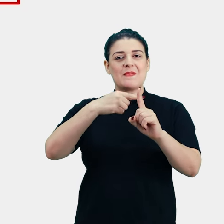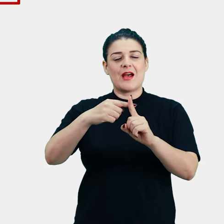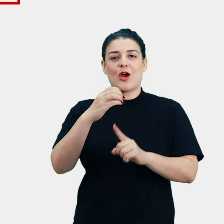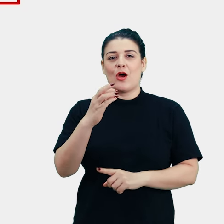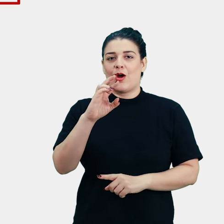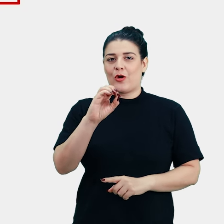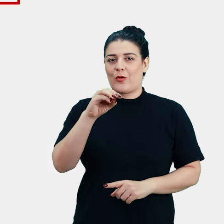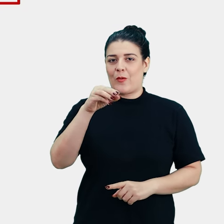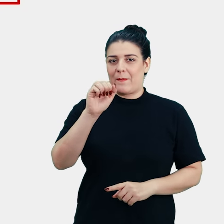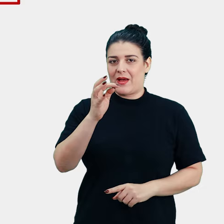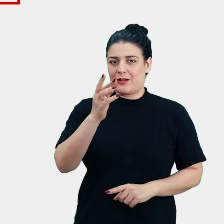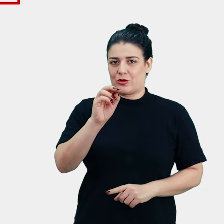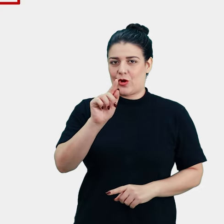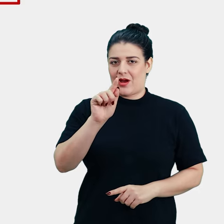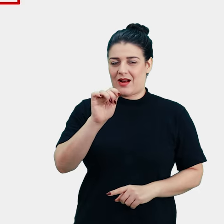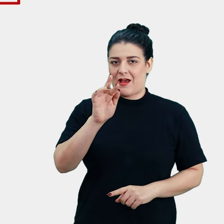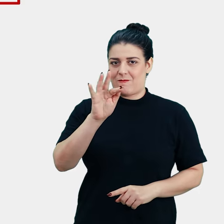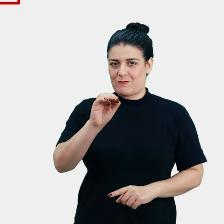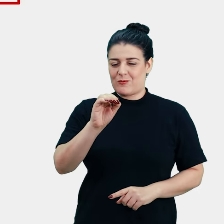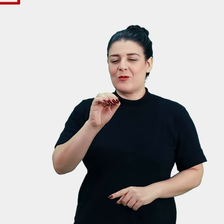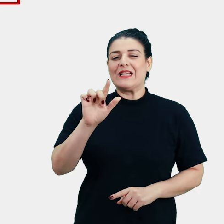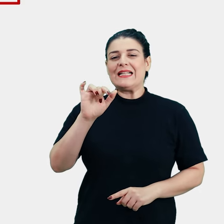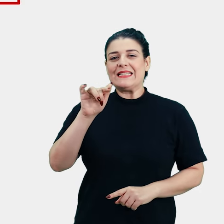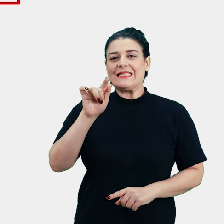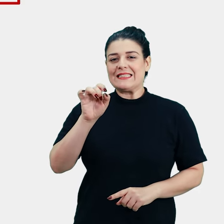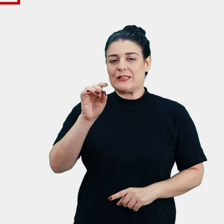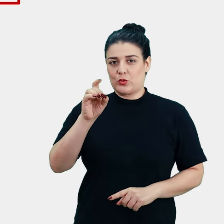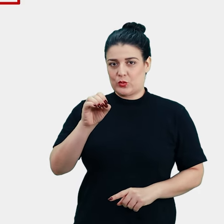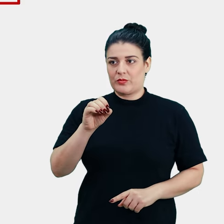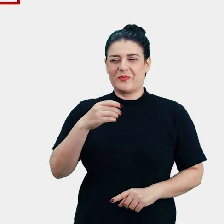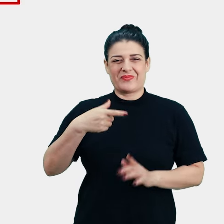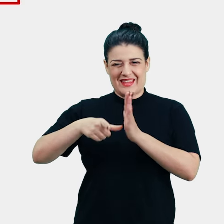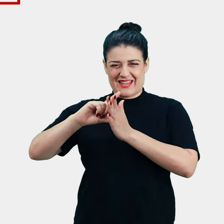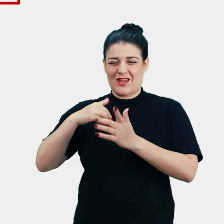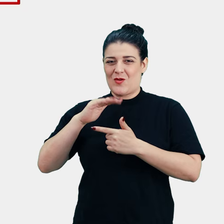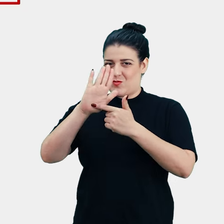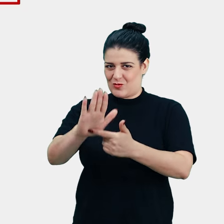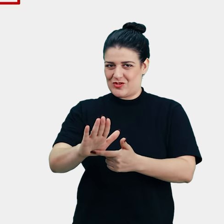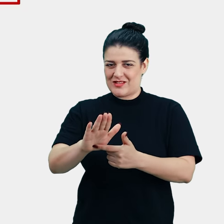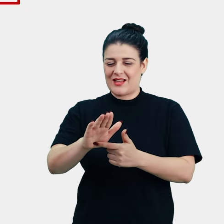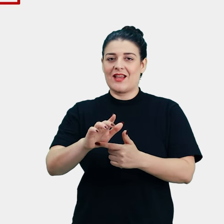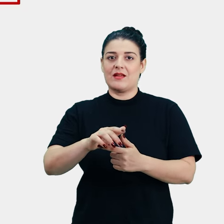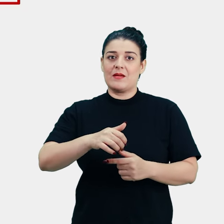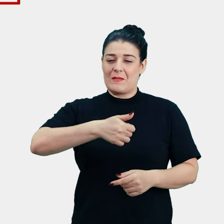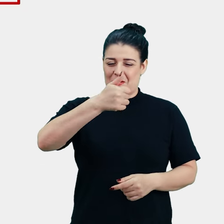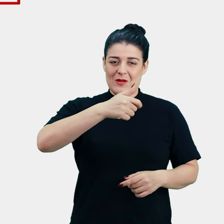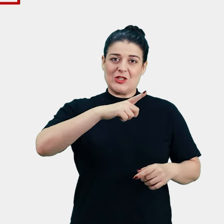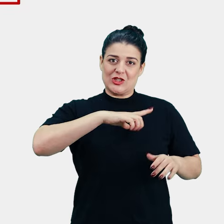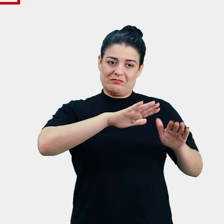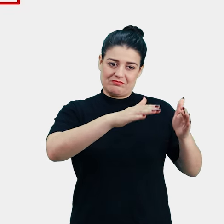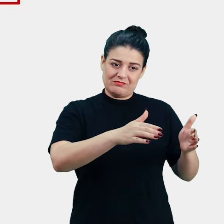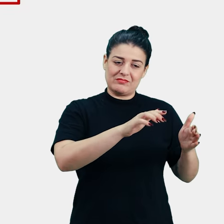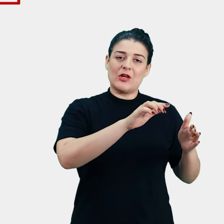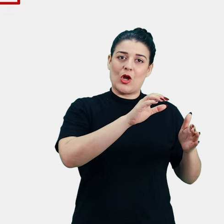com fase líquida. Lembra que anteriormente eu mostrei para vocês o cromatógrafo com fase líquida e